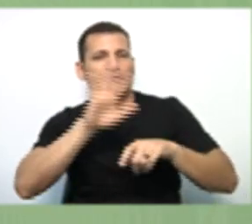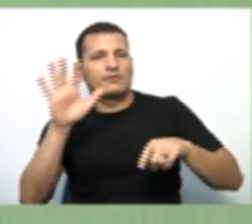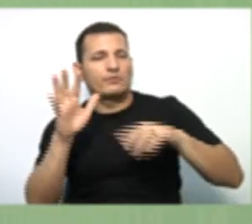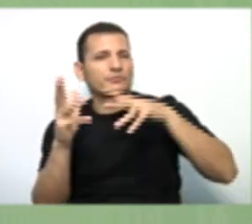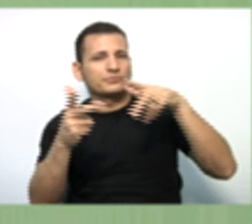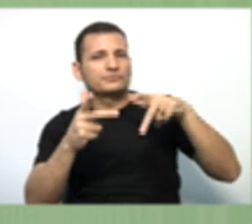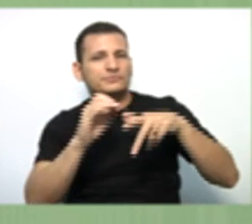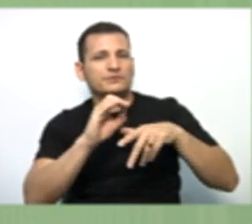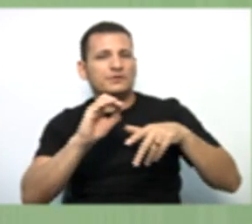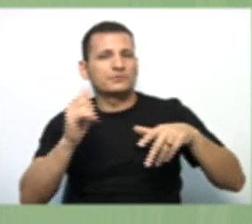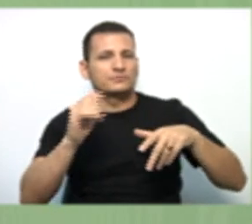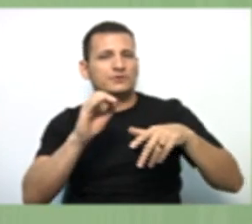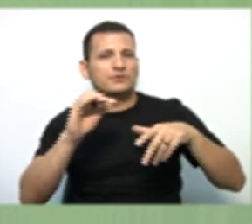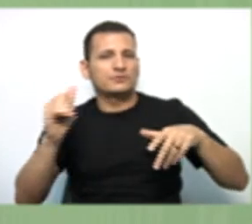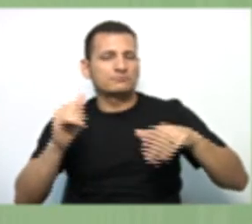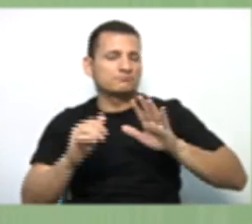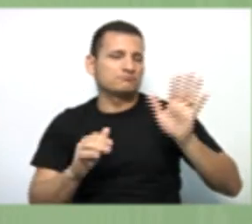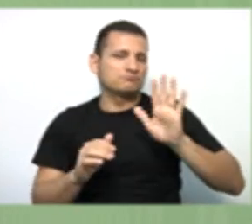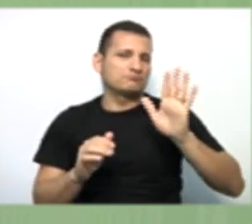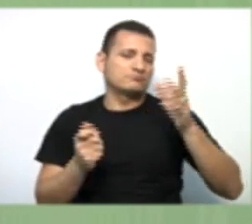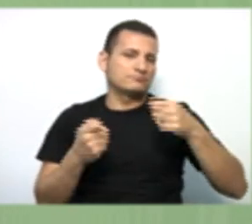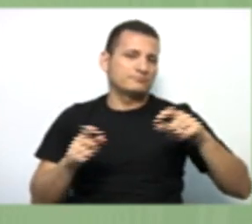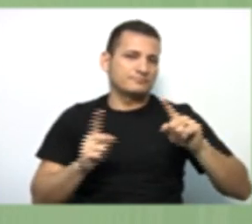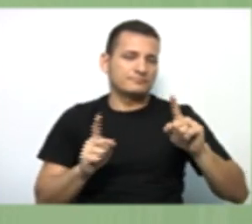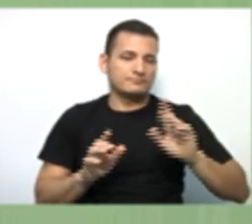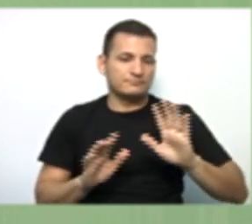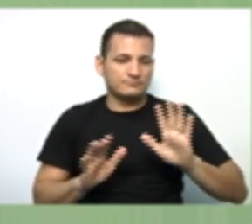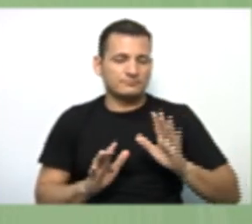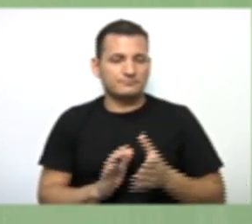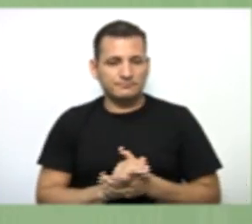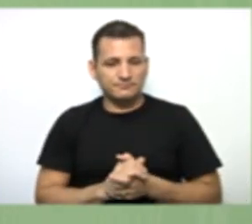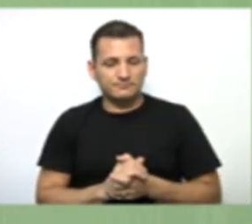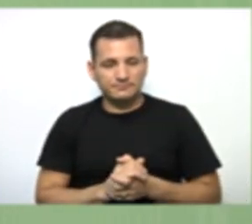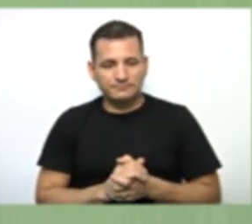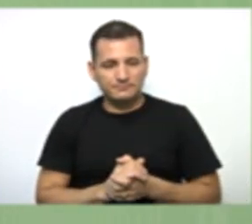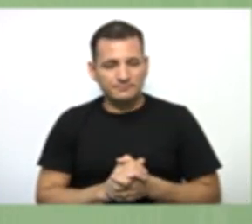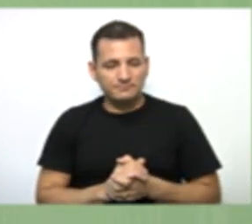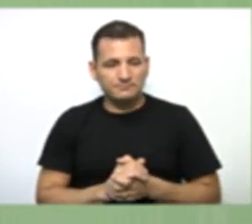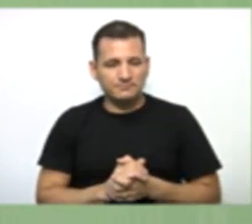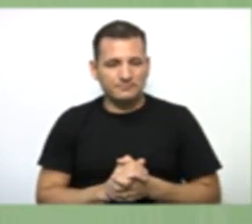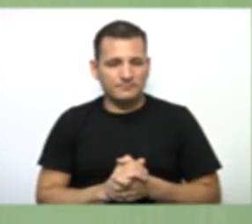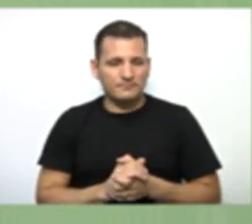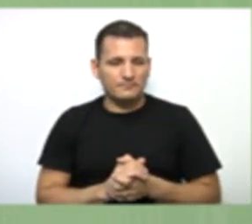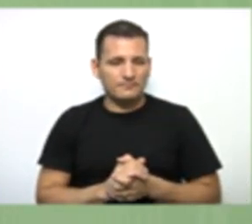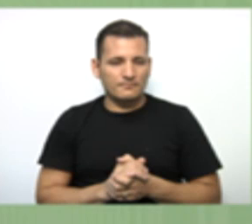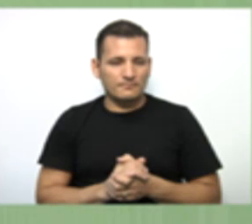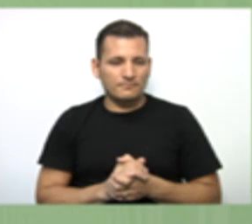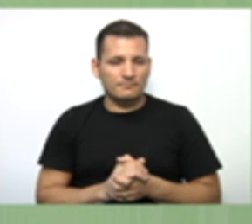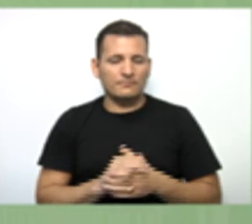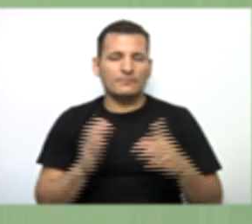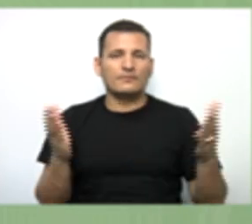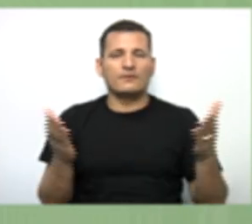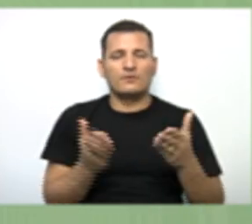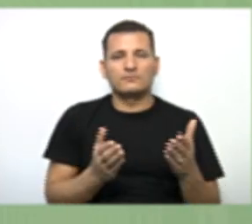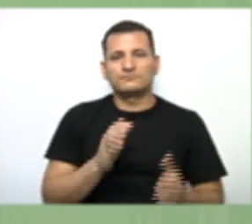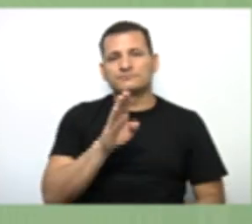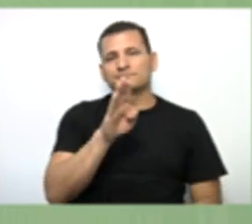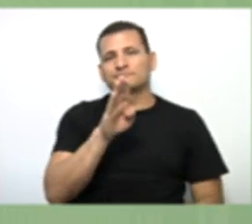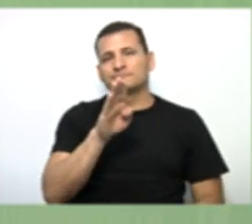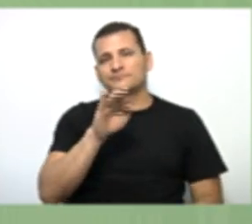0001, 000, não. Pelo amor de Deus, a gente apanharia aí, né? Agora, o que é o bit?